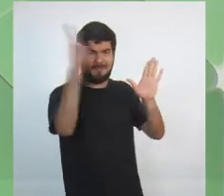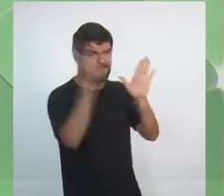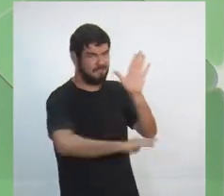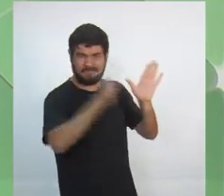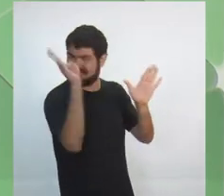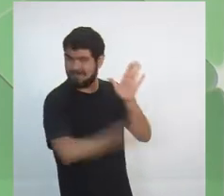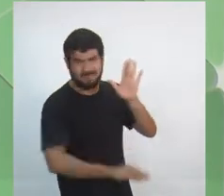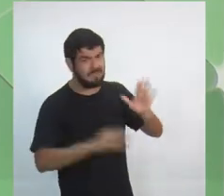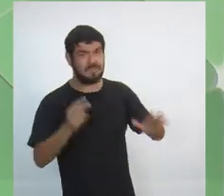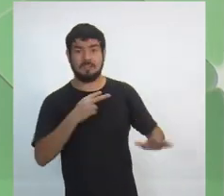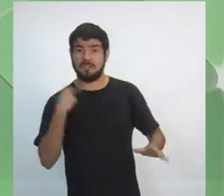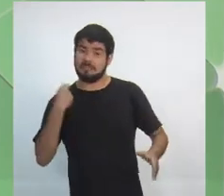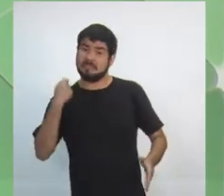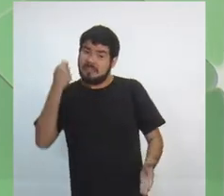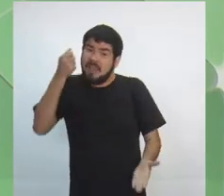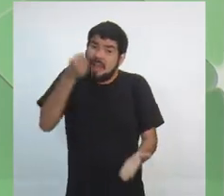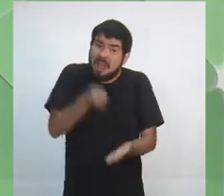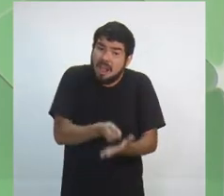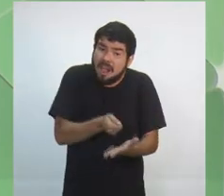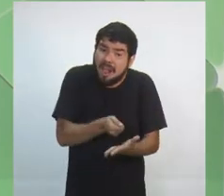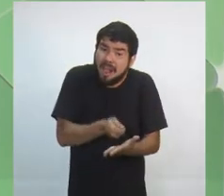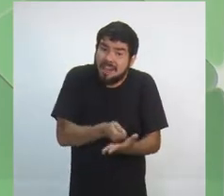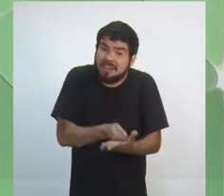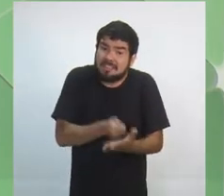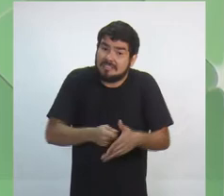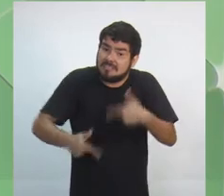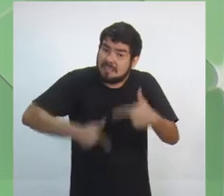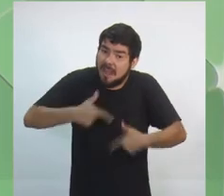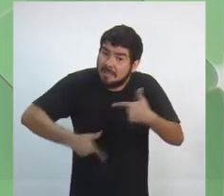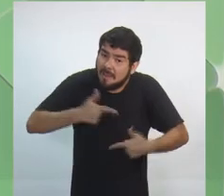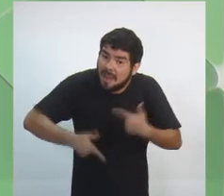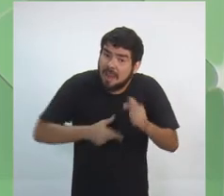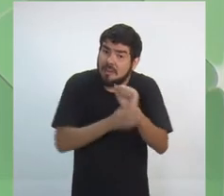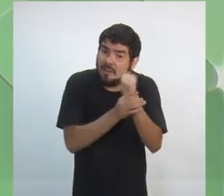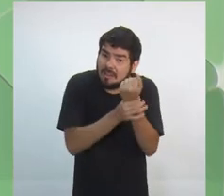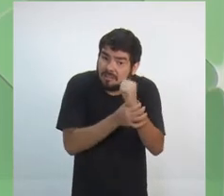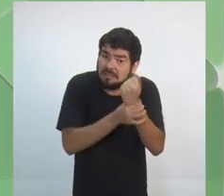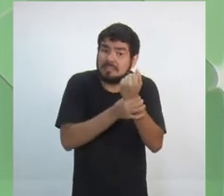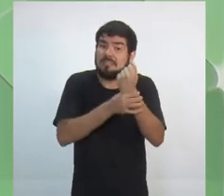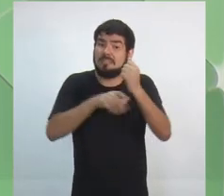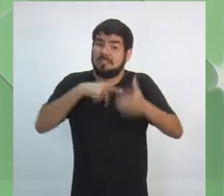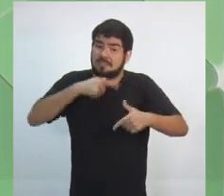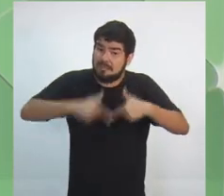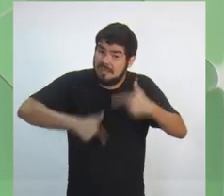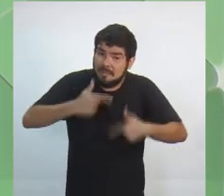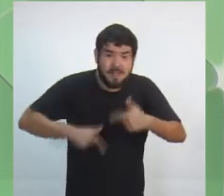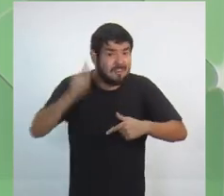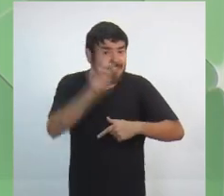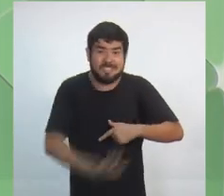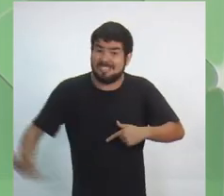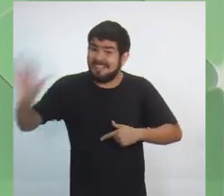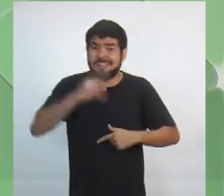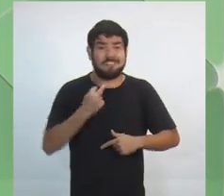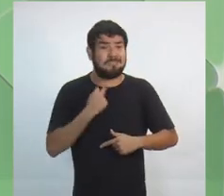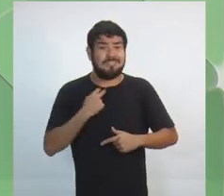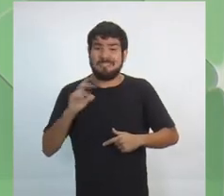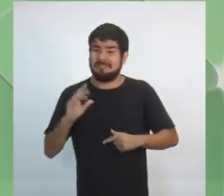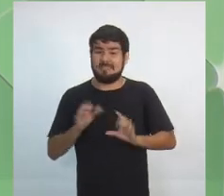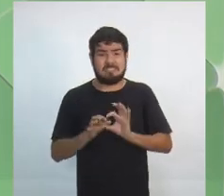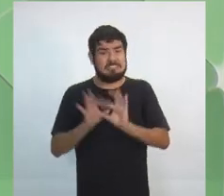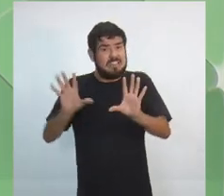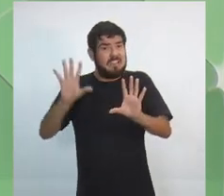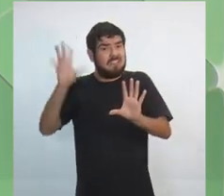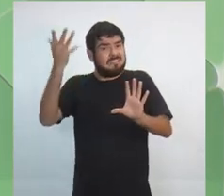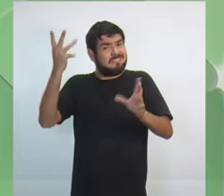que dar garantia de trabalho, condições e qualidade de vida para os trabalhadores no modo geral. Nós não podemos deixar acontecer o que está acontecendo hoje,